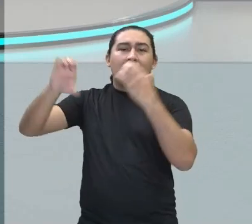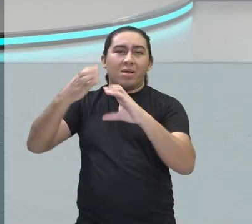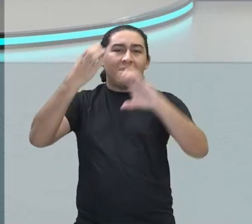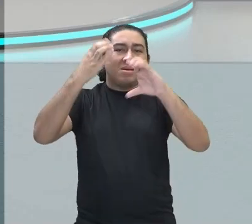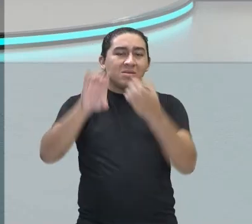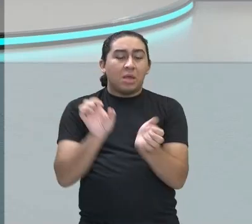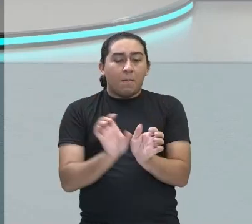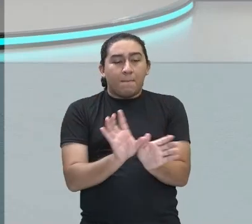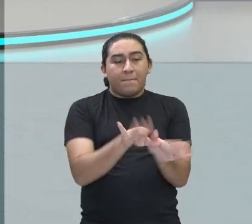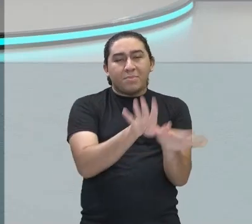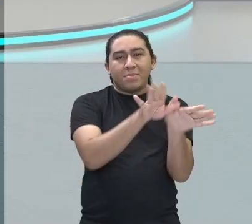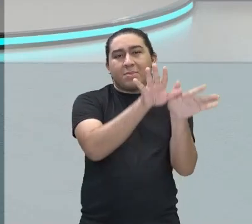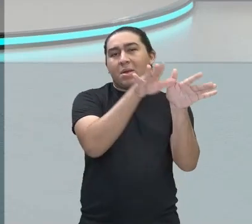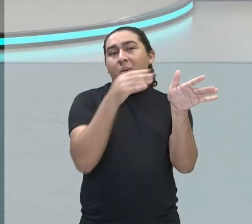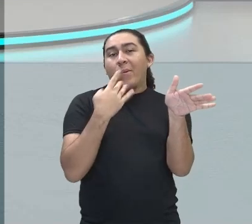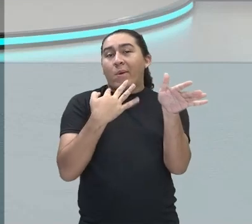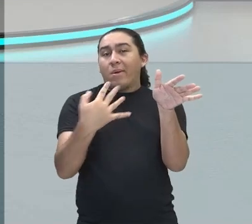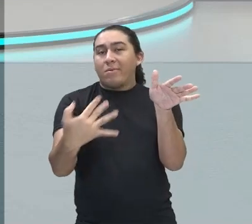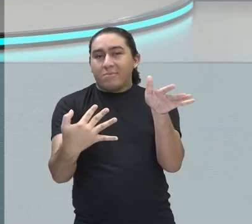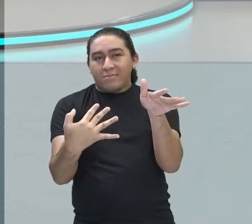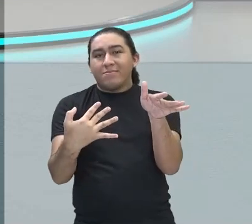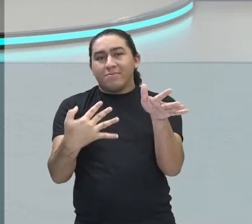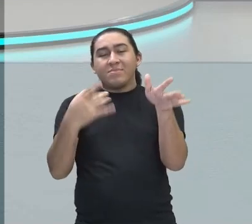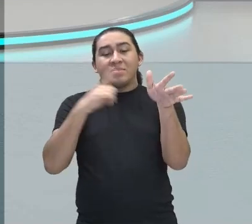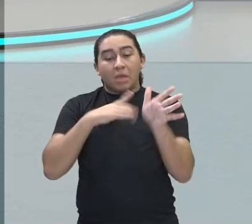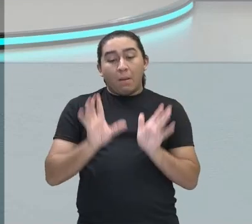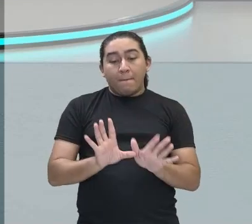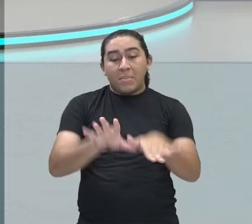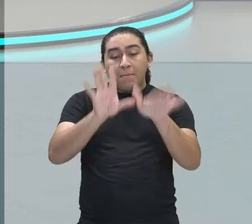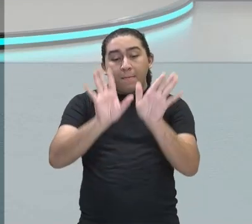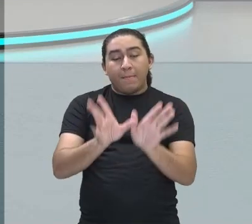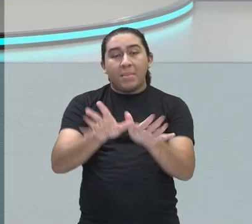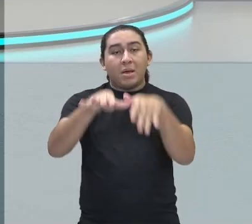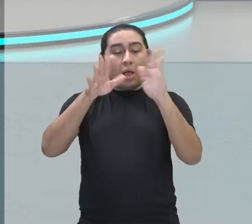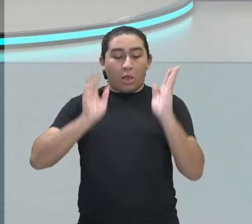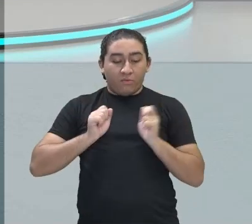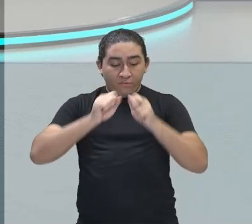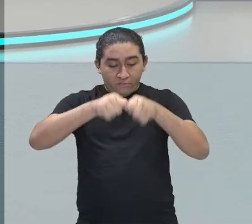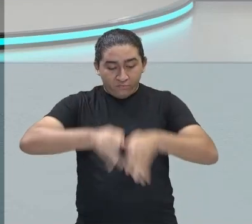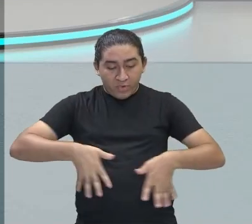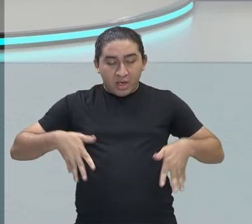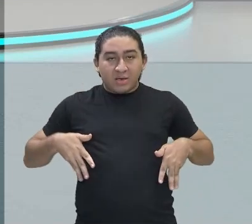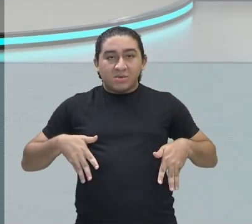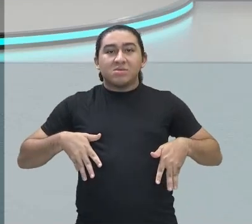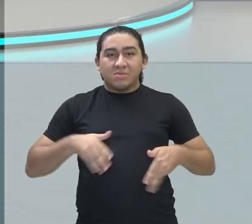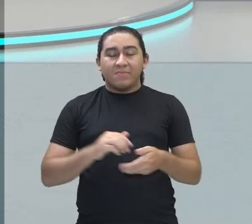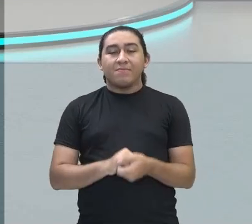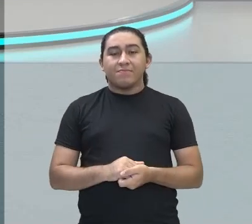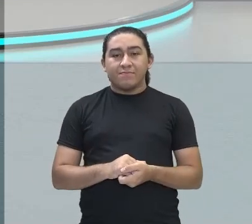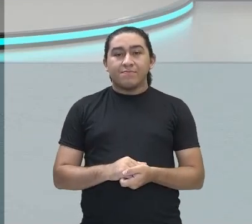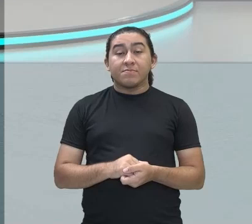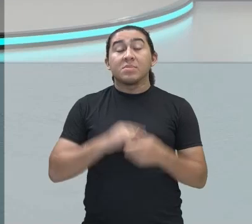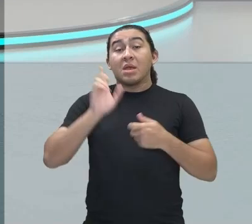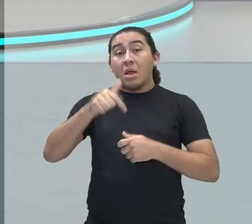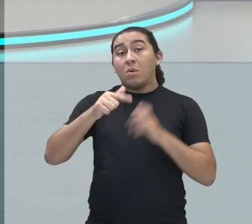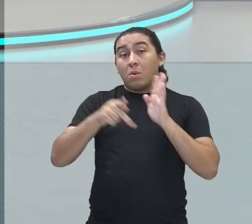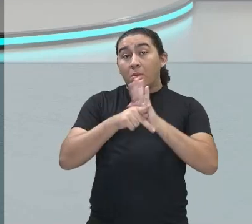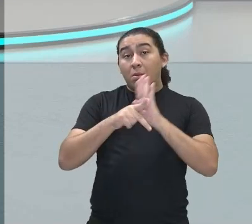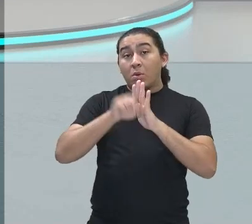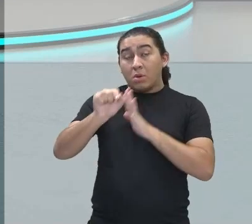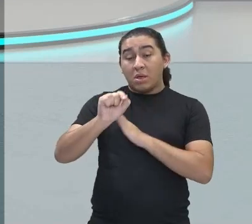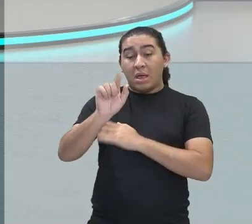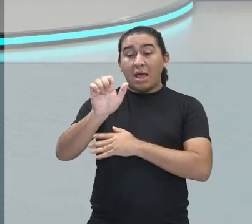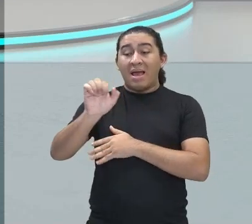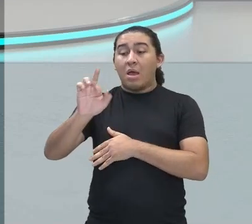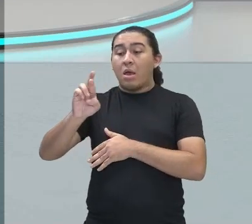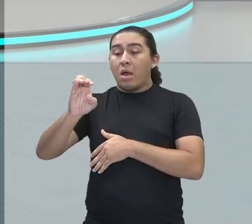asas douradas. Estas passam em suas vestes prateadas. A figura do arcanjo é